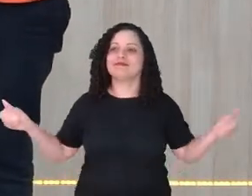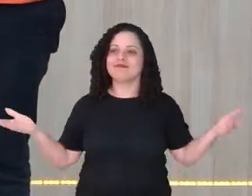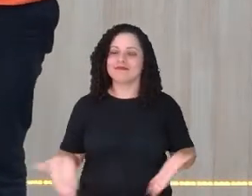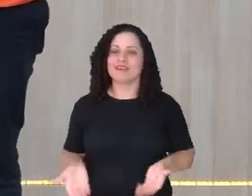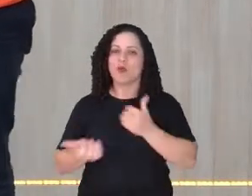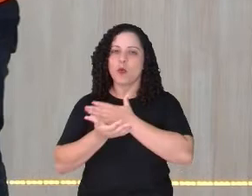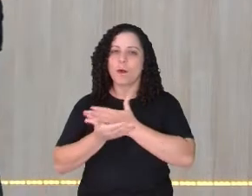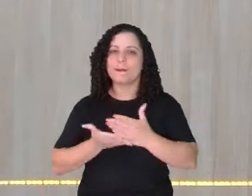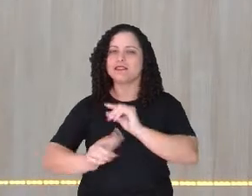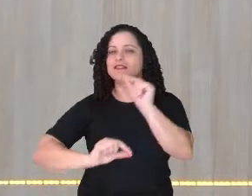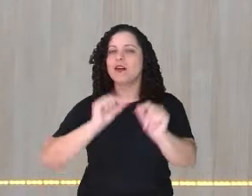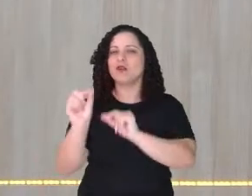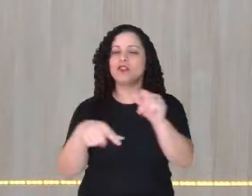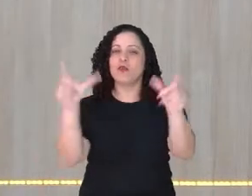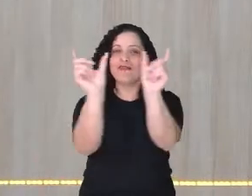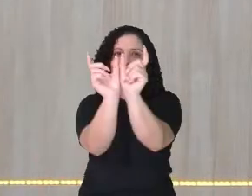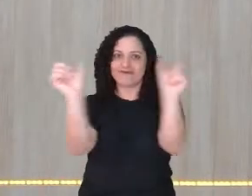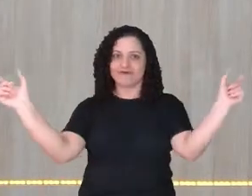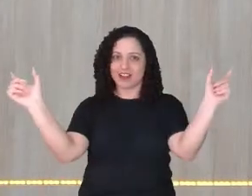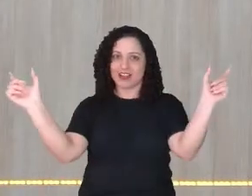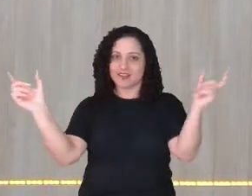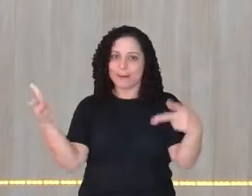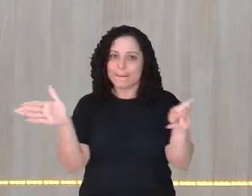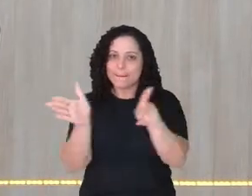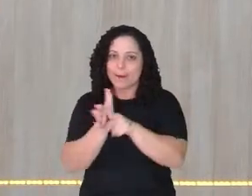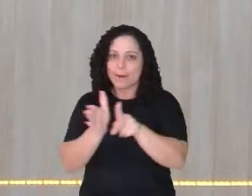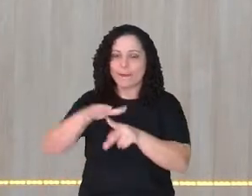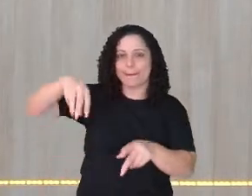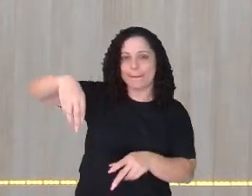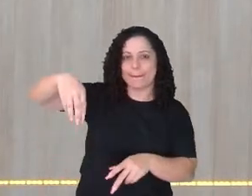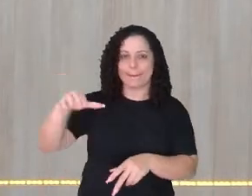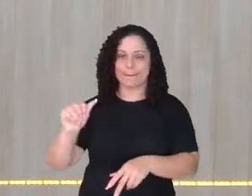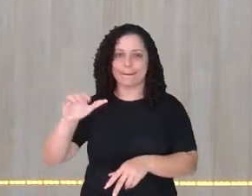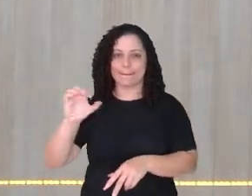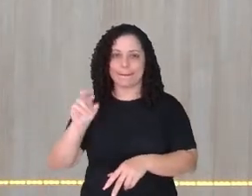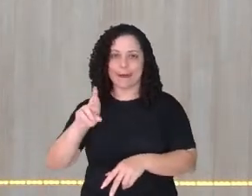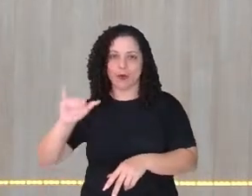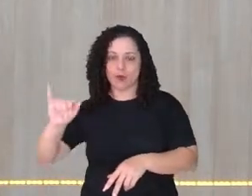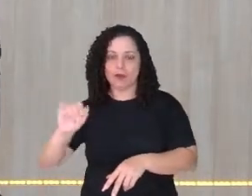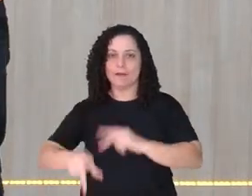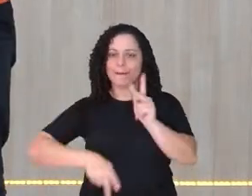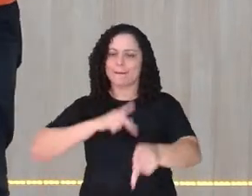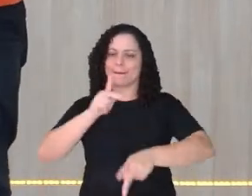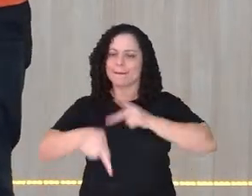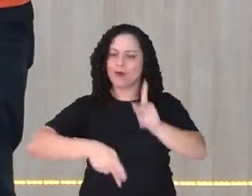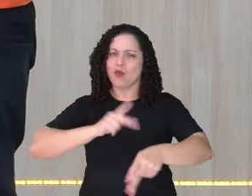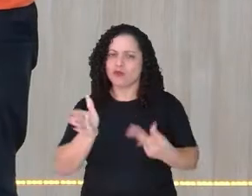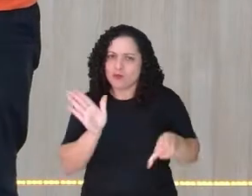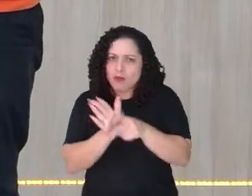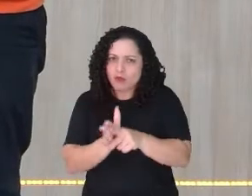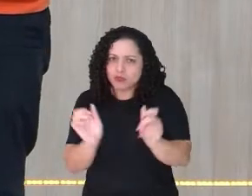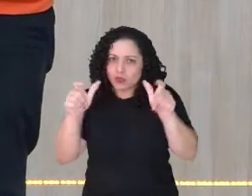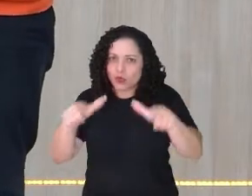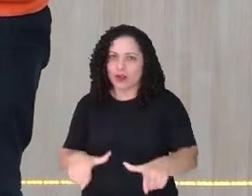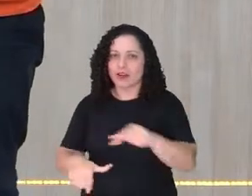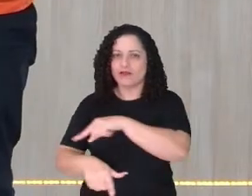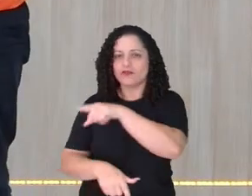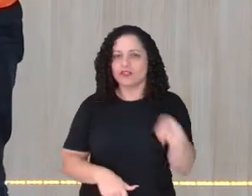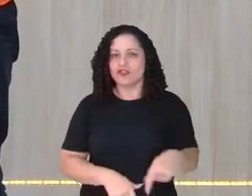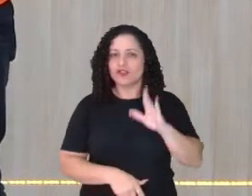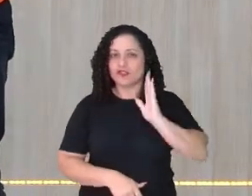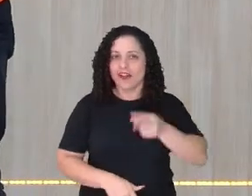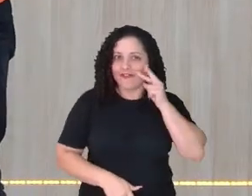um ditado Maori. Maori são os povos nativos. Quem já assistiu aquele desenho da Disney,